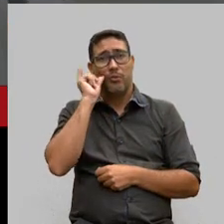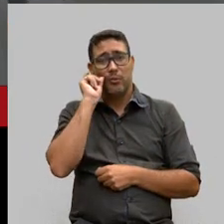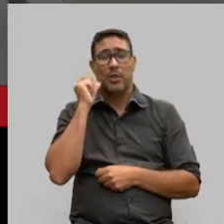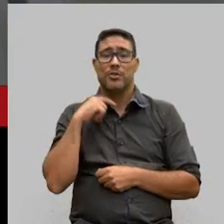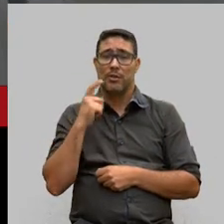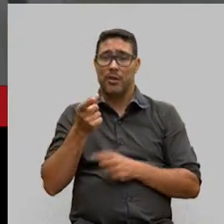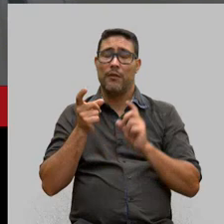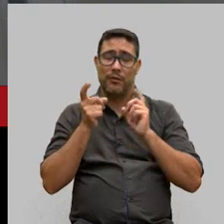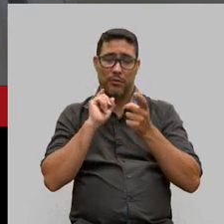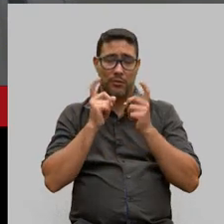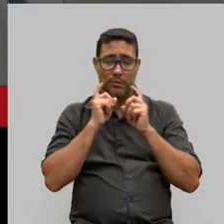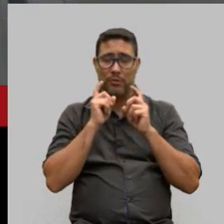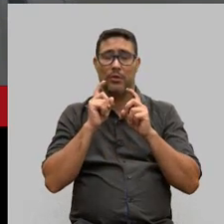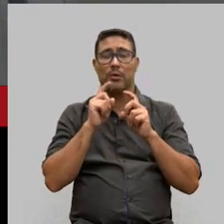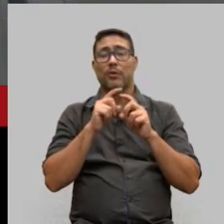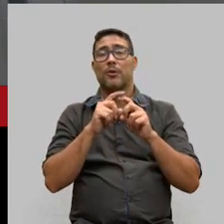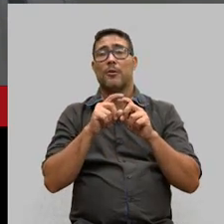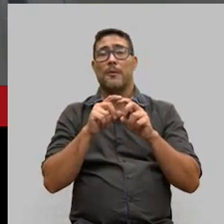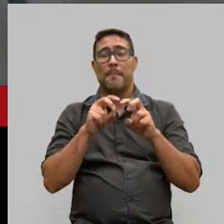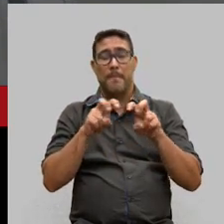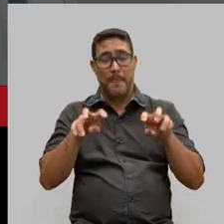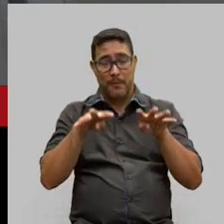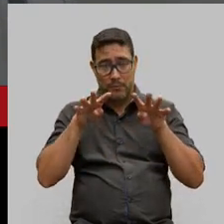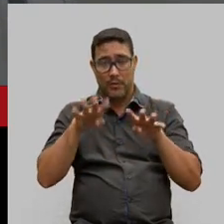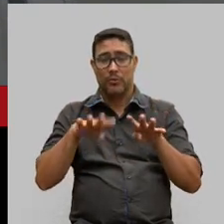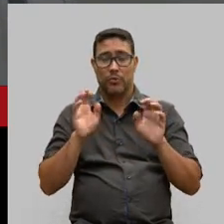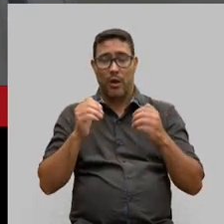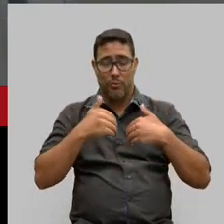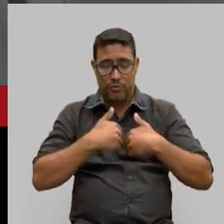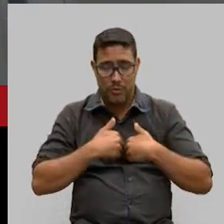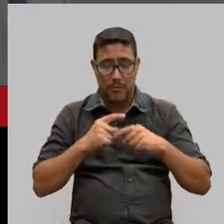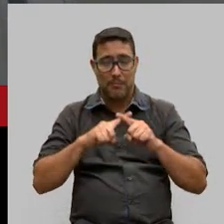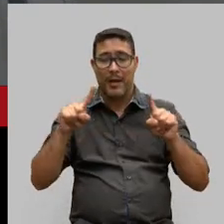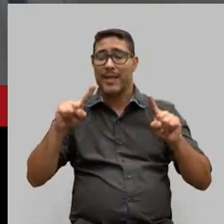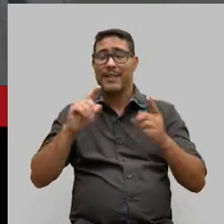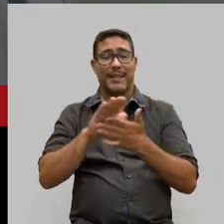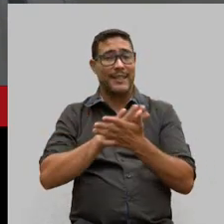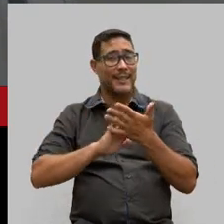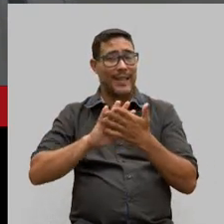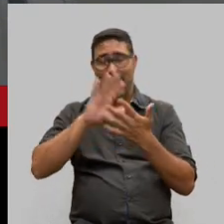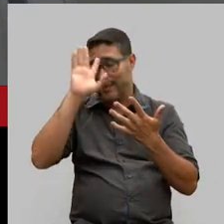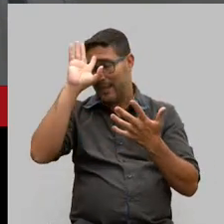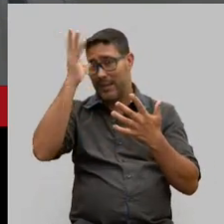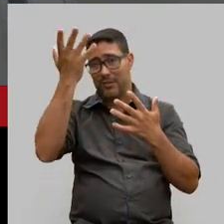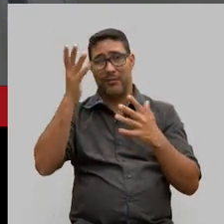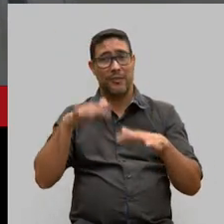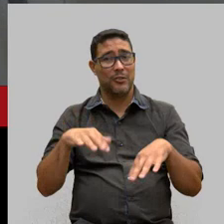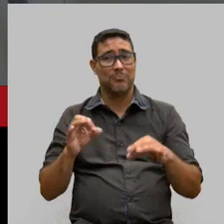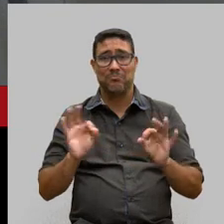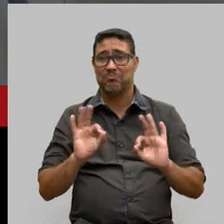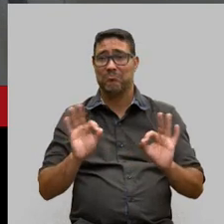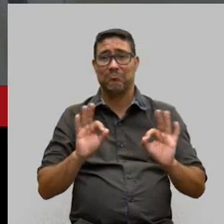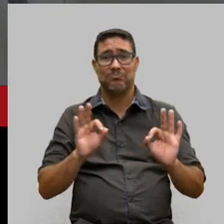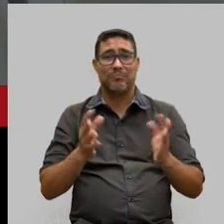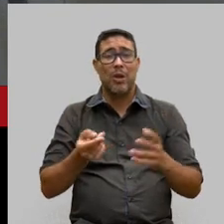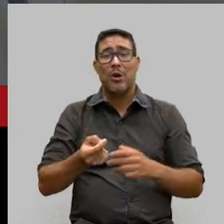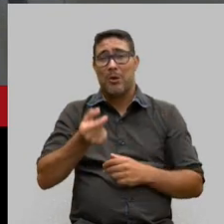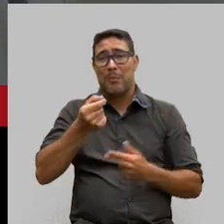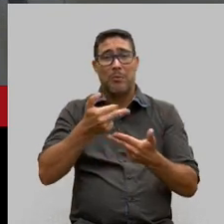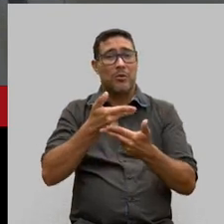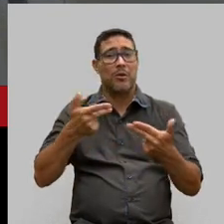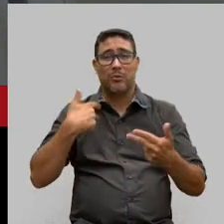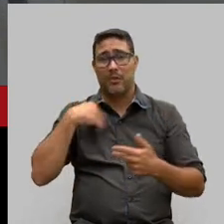pública também sobre o autismo e nada foi resolvido desse tempo todo né pouca coisa é